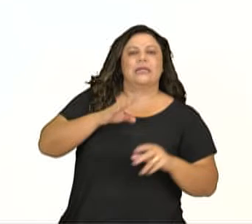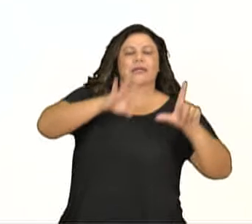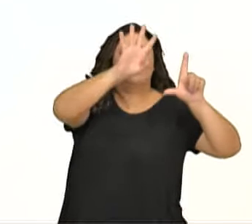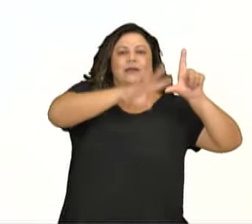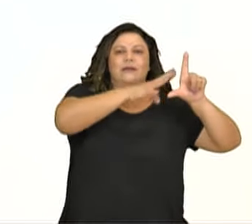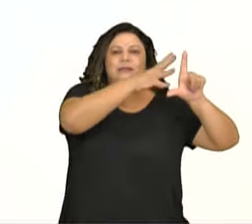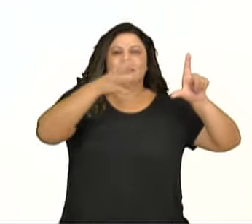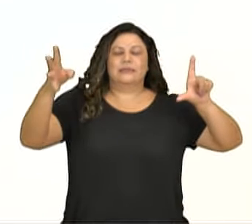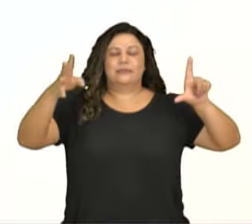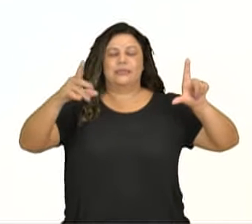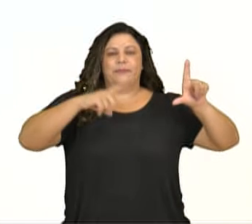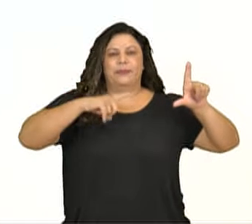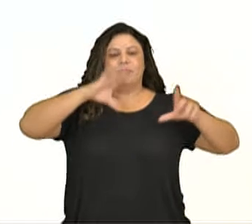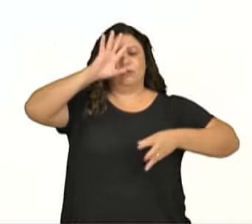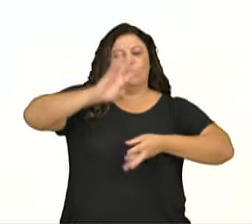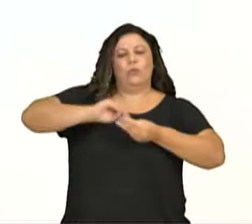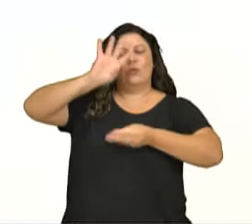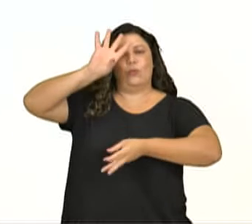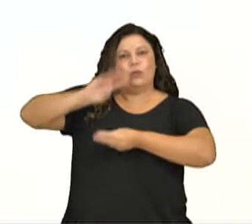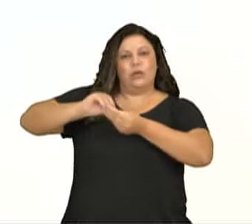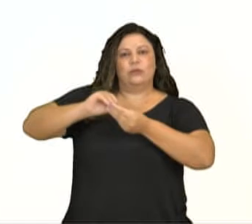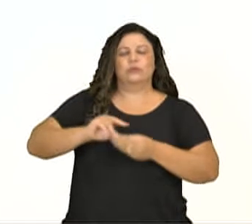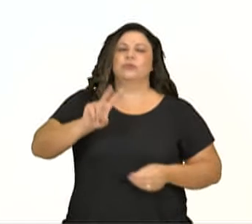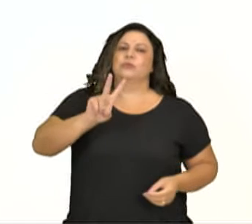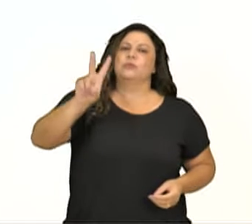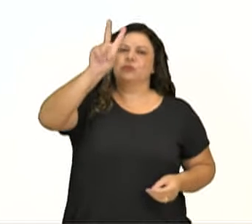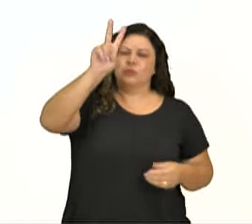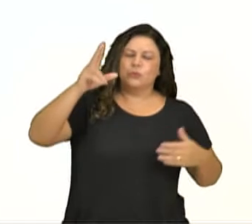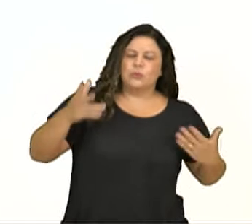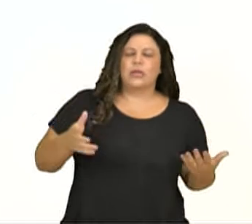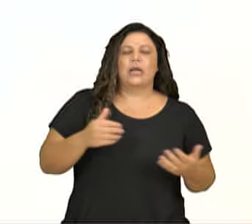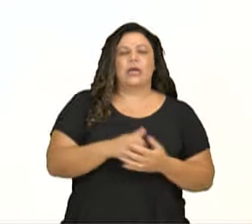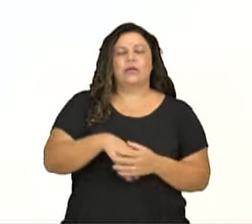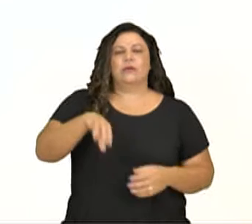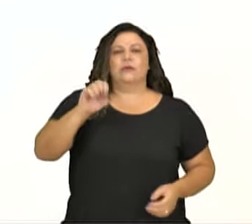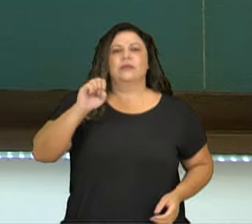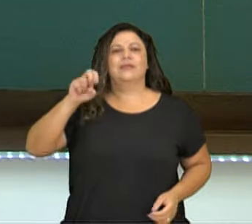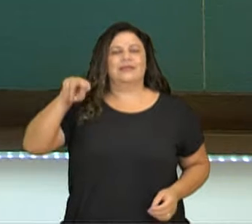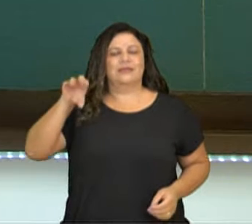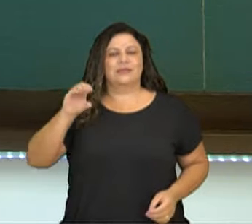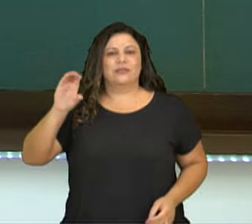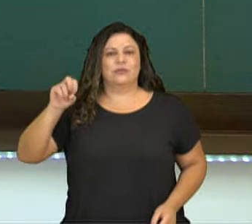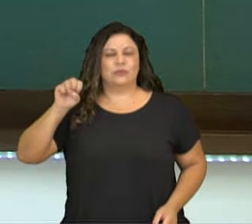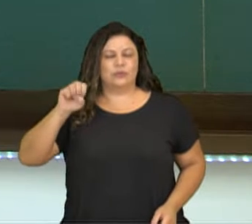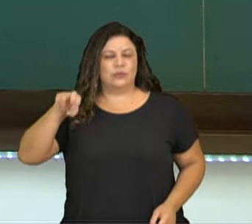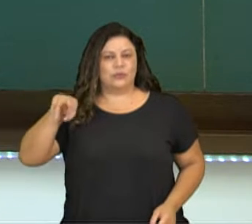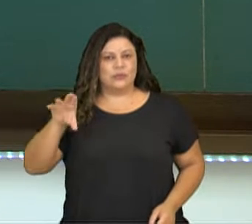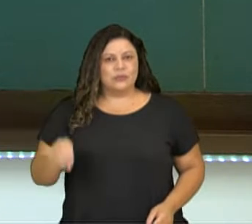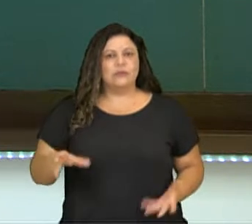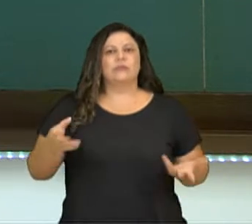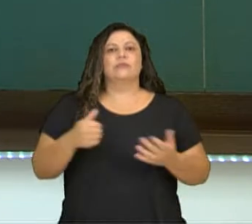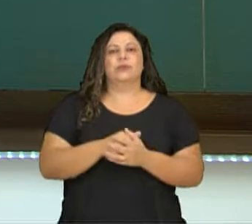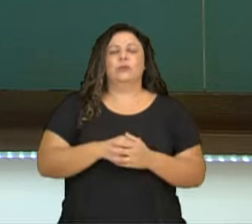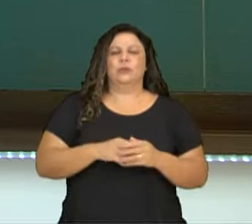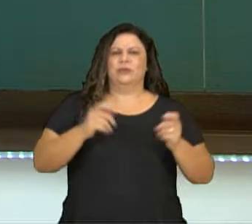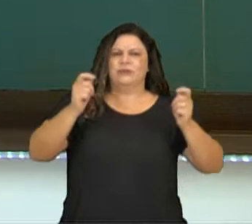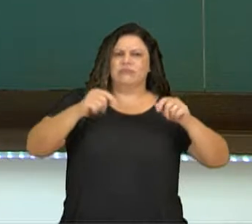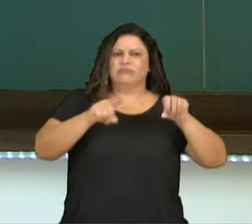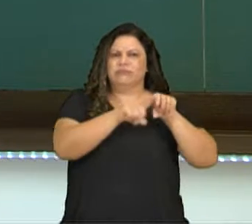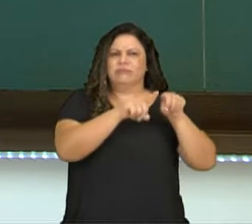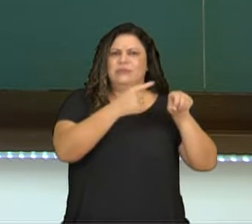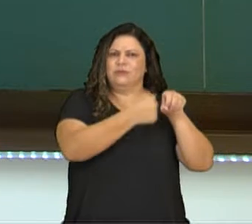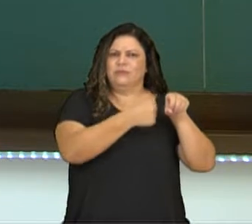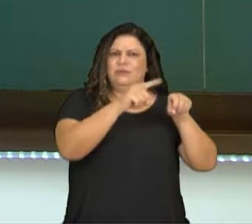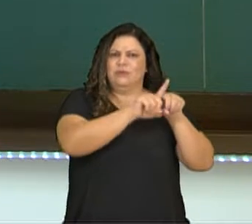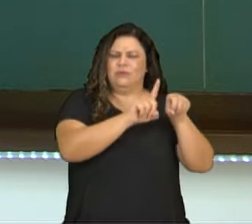Para você ter como um resumo, os valores de seno e cosseno, que são relações trigonométricas muito usadas para